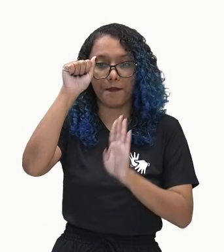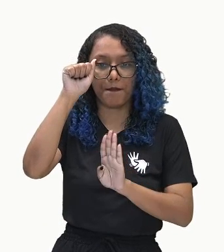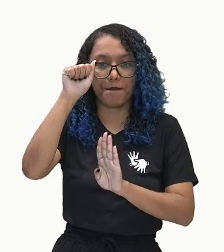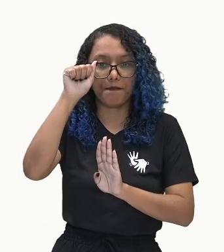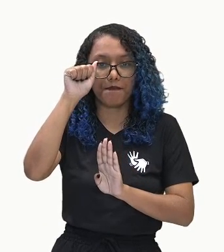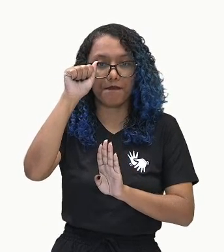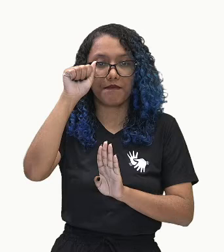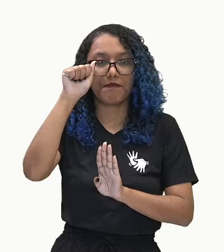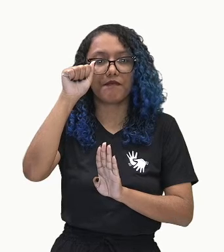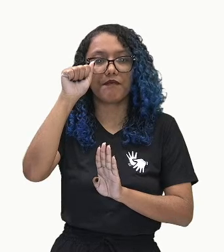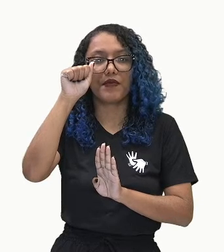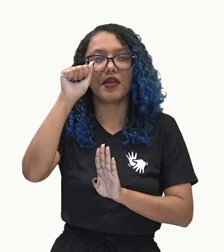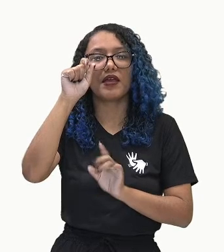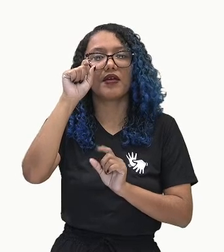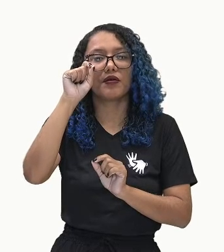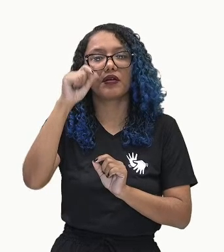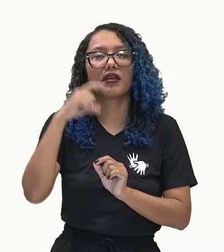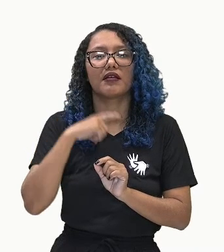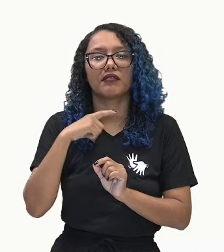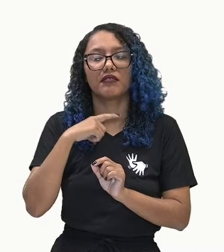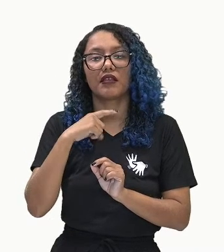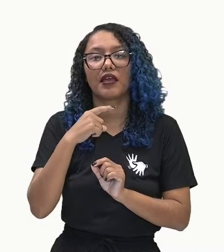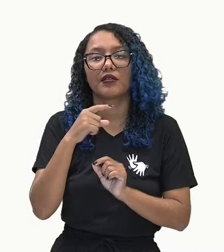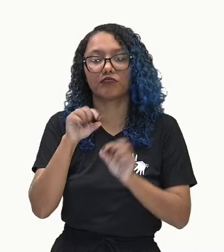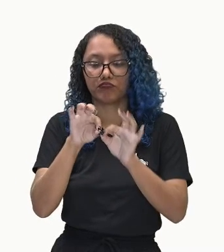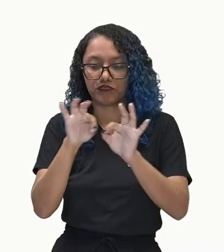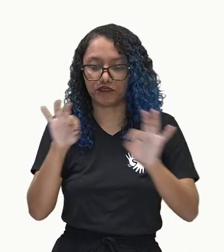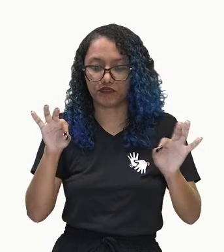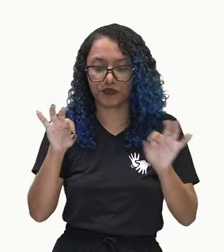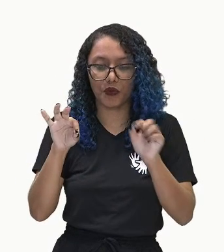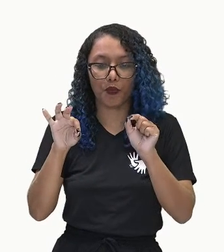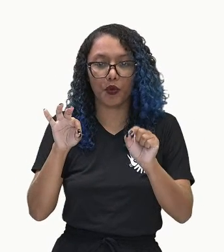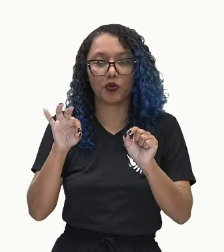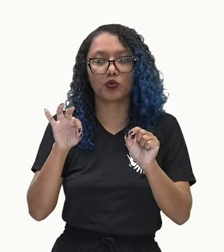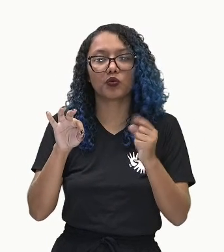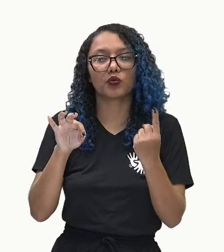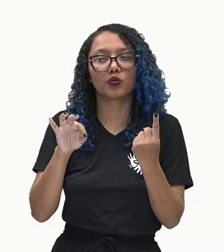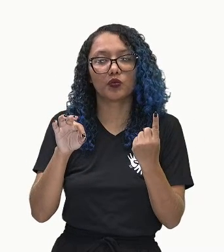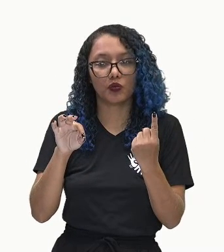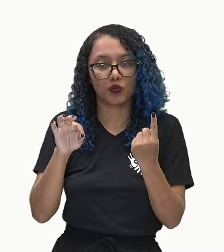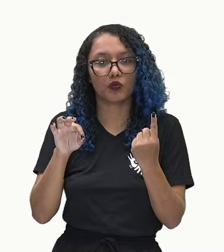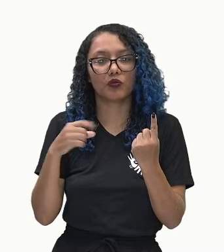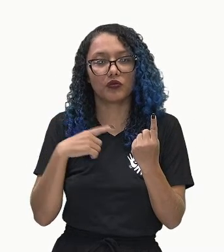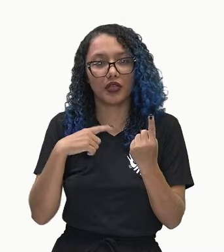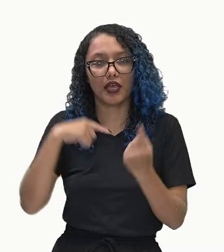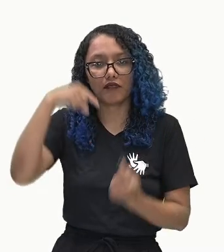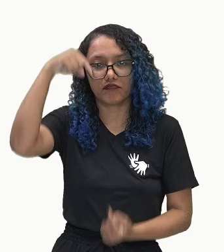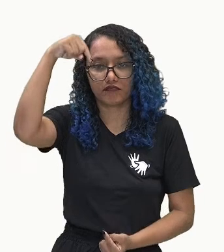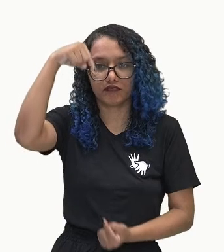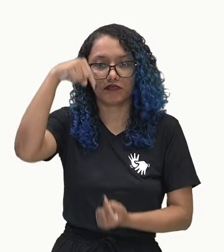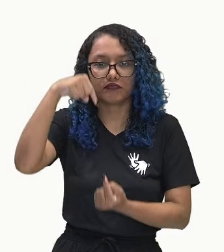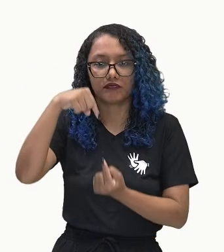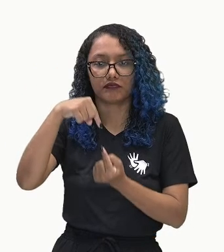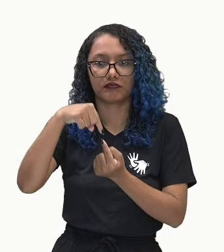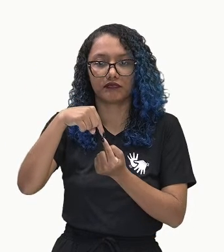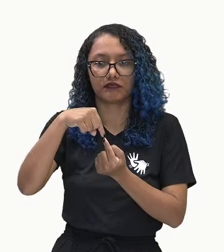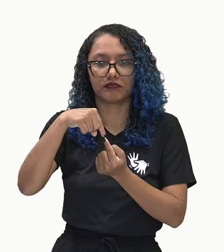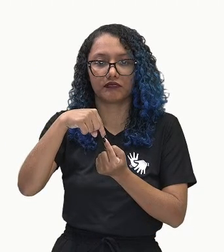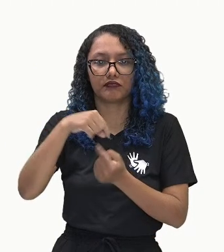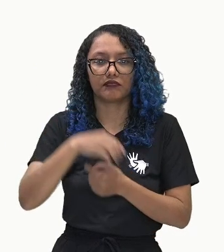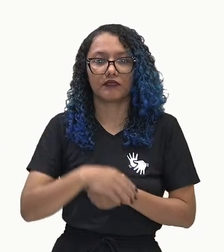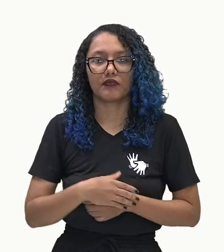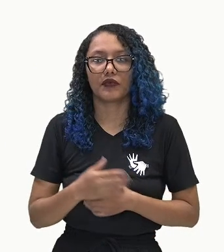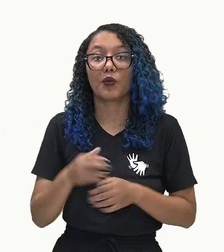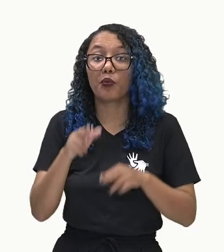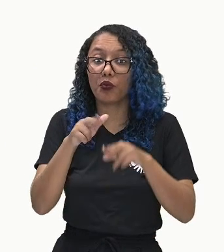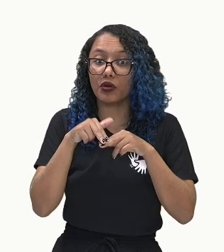valor 1 do eixo X. Por isso que aqui no ponto A, eu tenho 1 para o